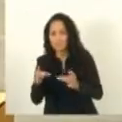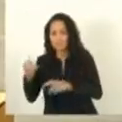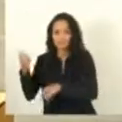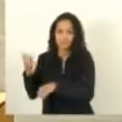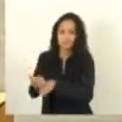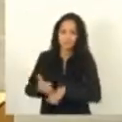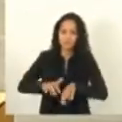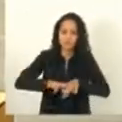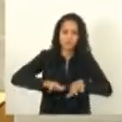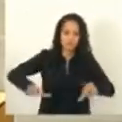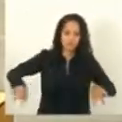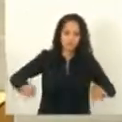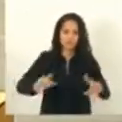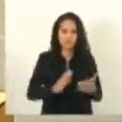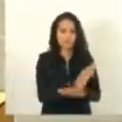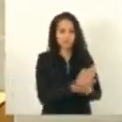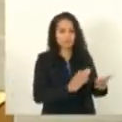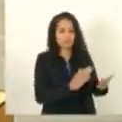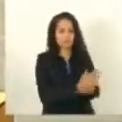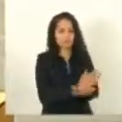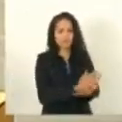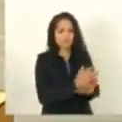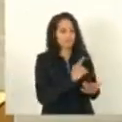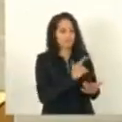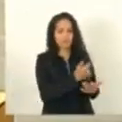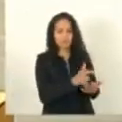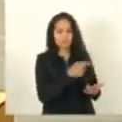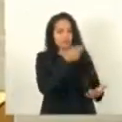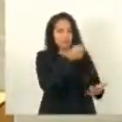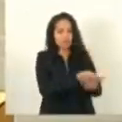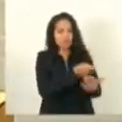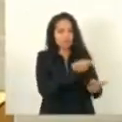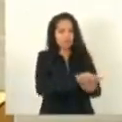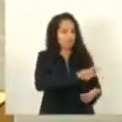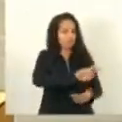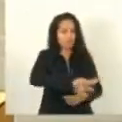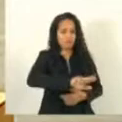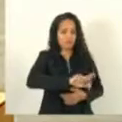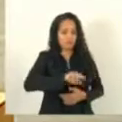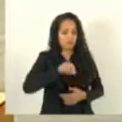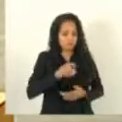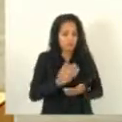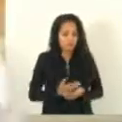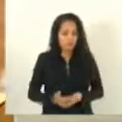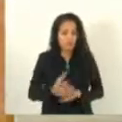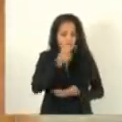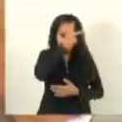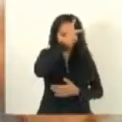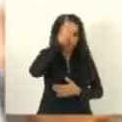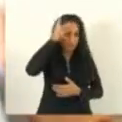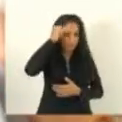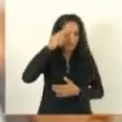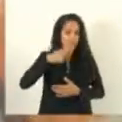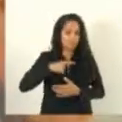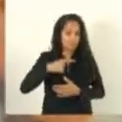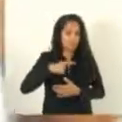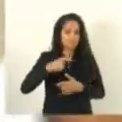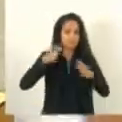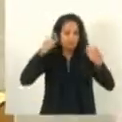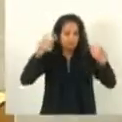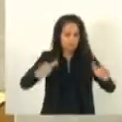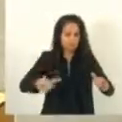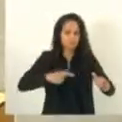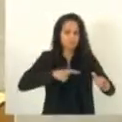está estabelecendo obrigação, então nós poderíamos começar por aqueles municípios onde há coleta